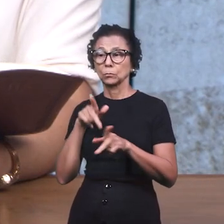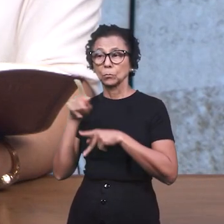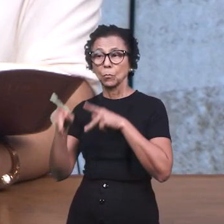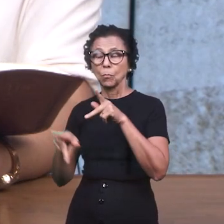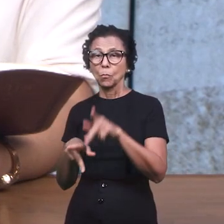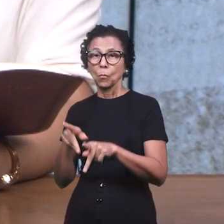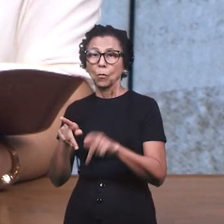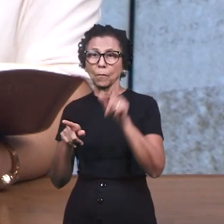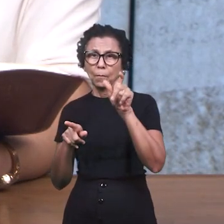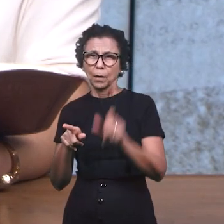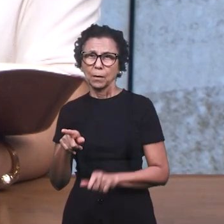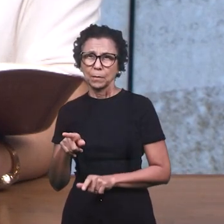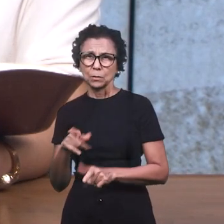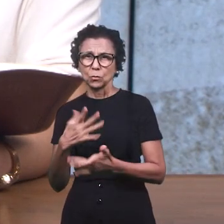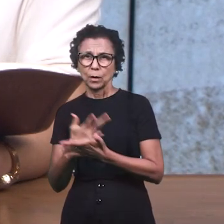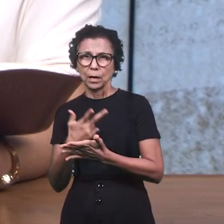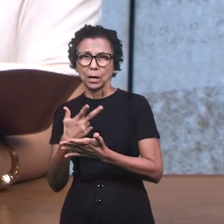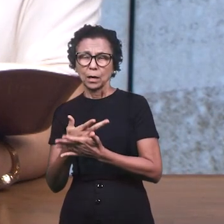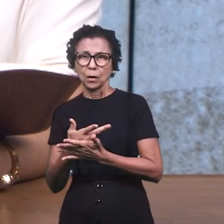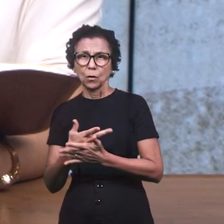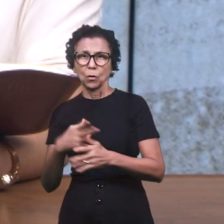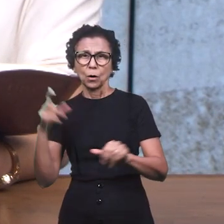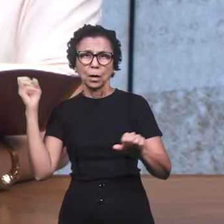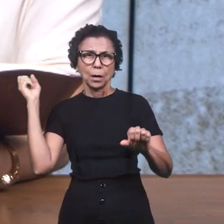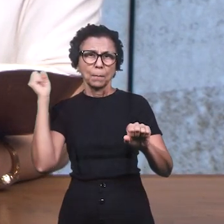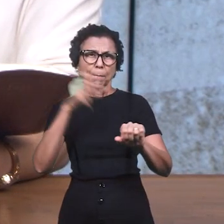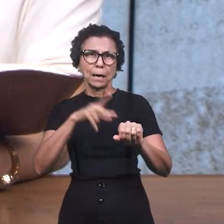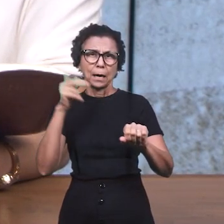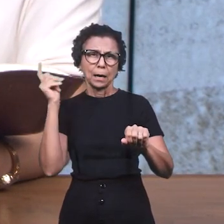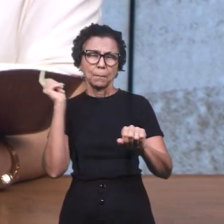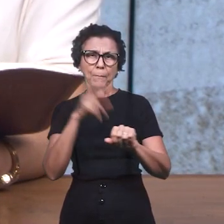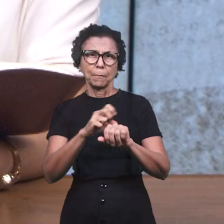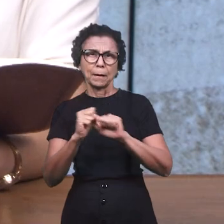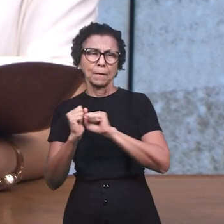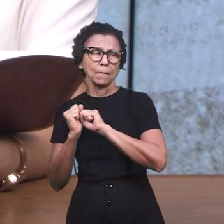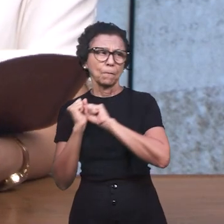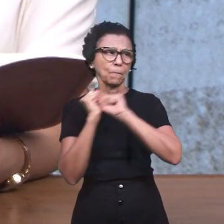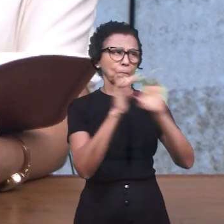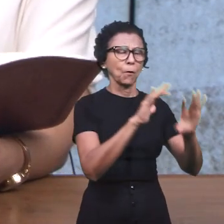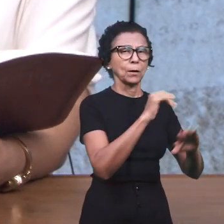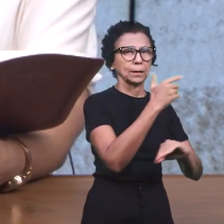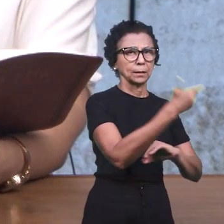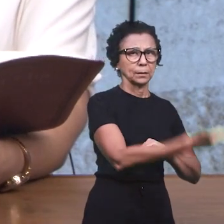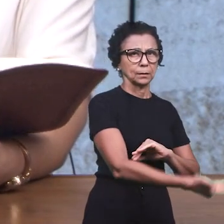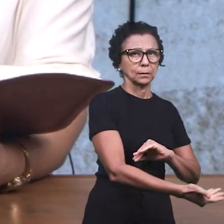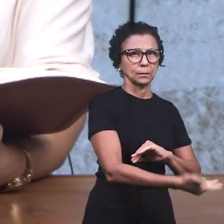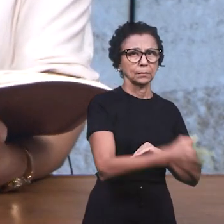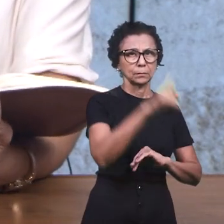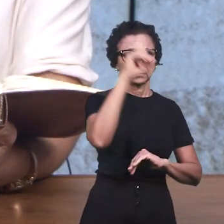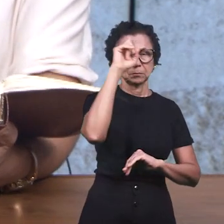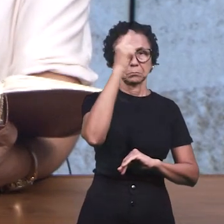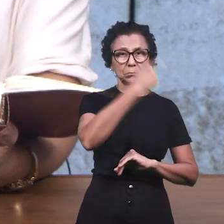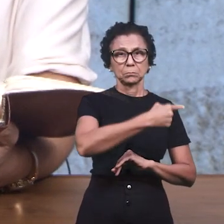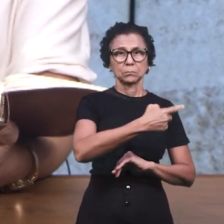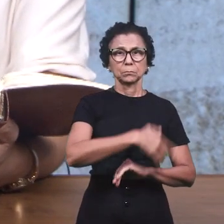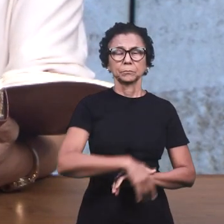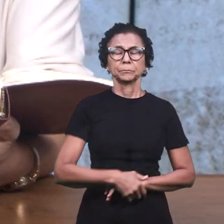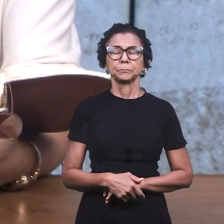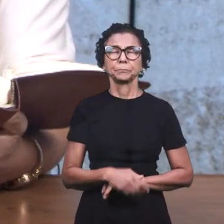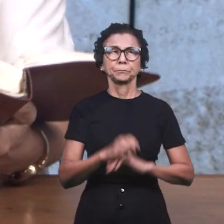e com pedras o apedrejaram e morreu, como o Senhor ordenara a